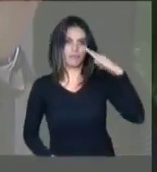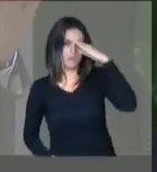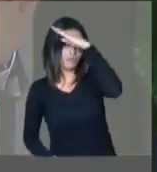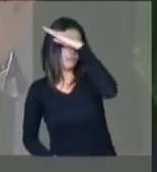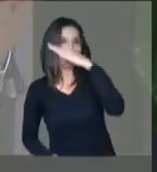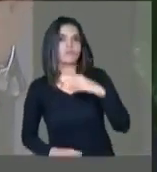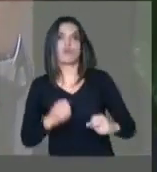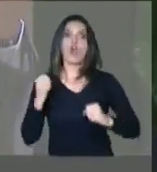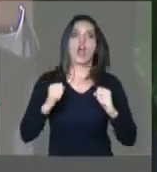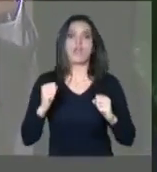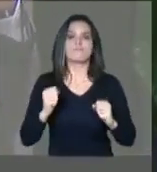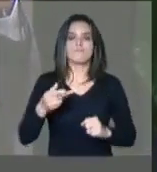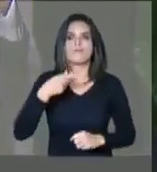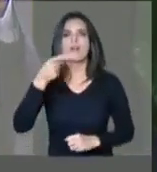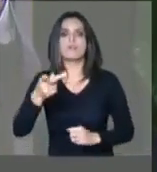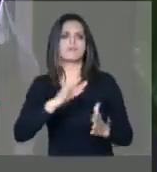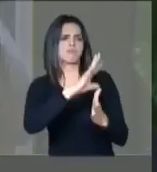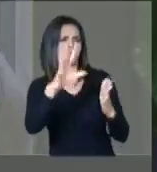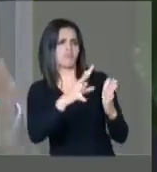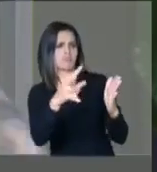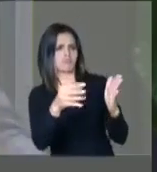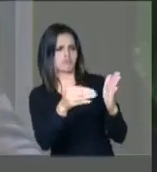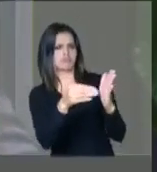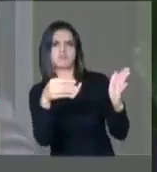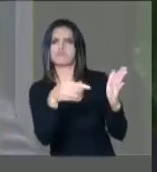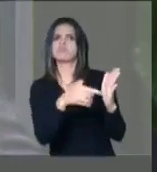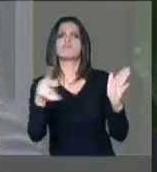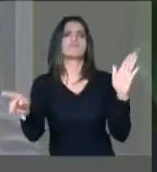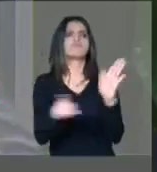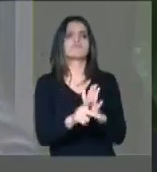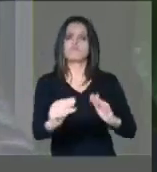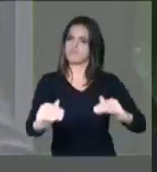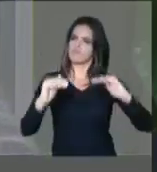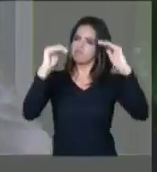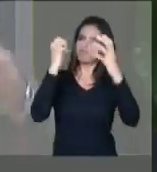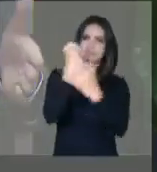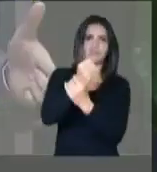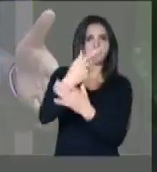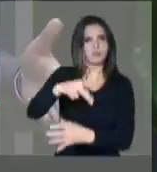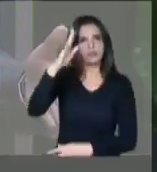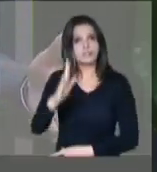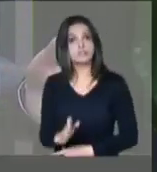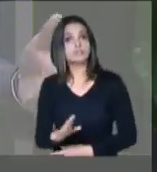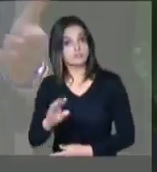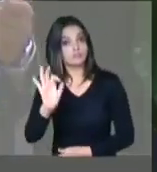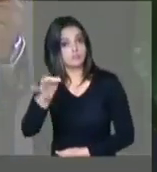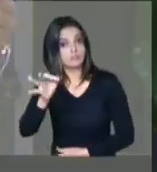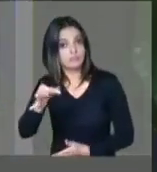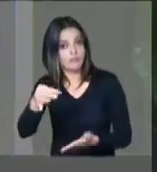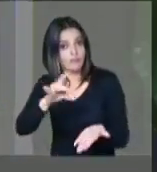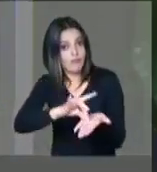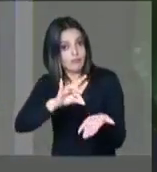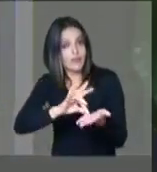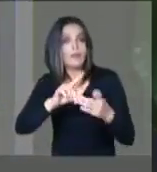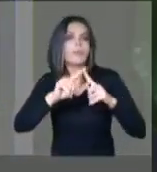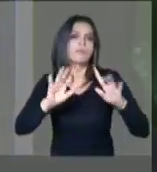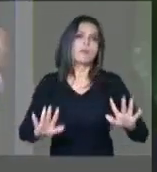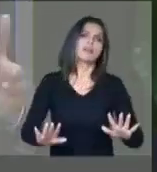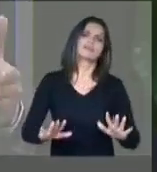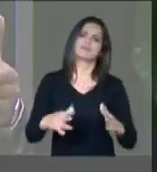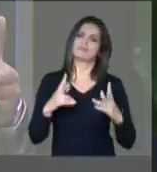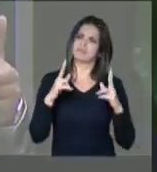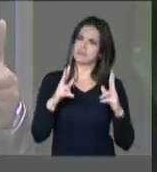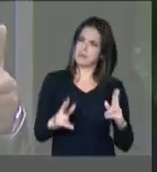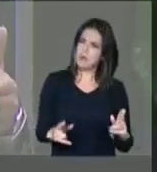correu para dizer que a Amazônia desrespeita a soberania brasileira. Verdade. Pena que não tenha